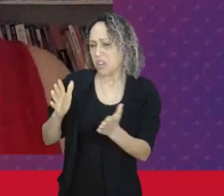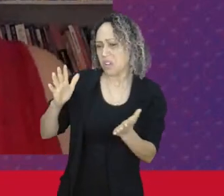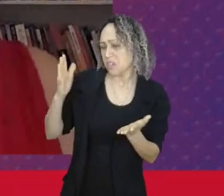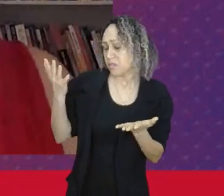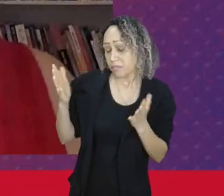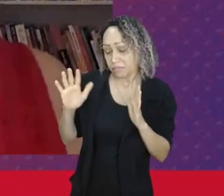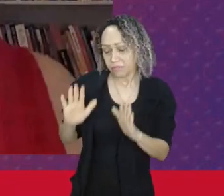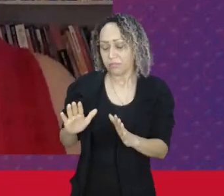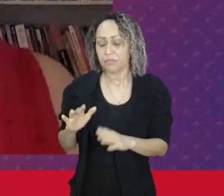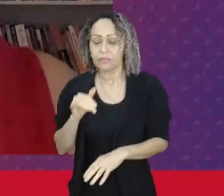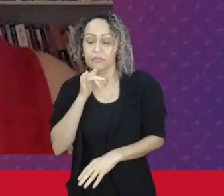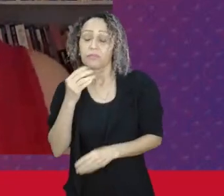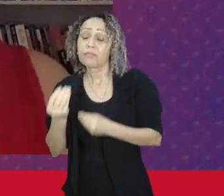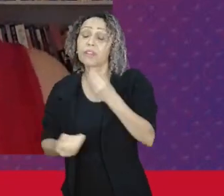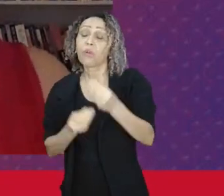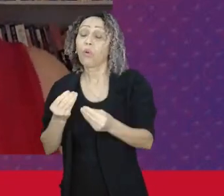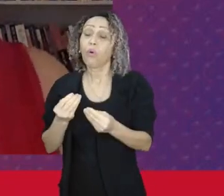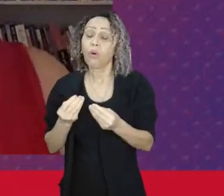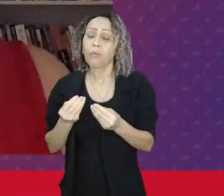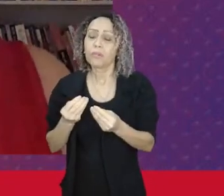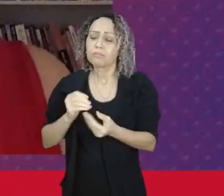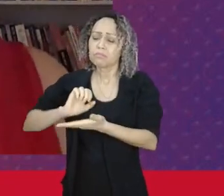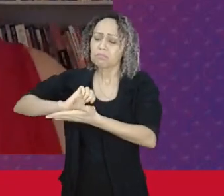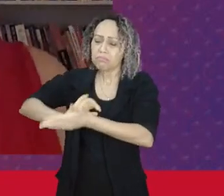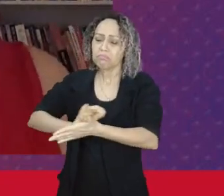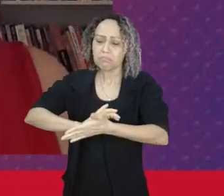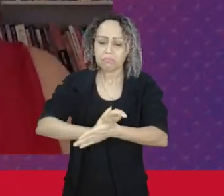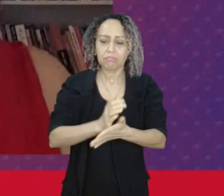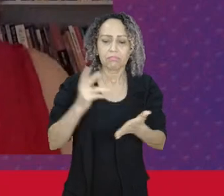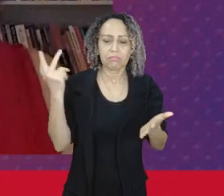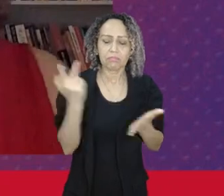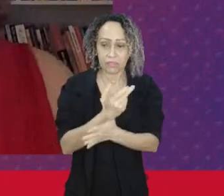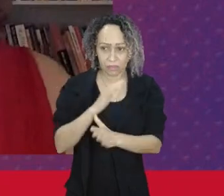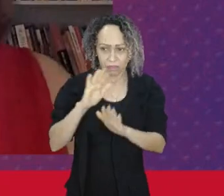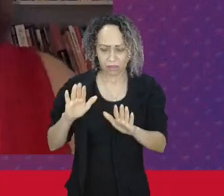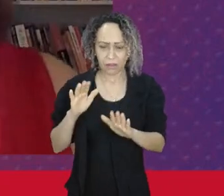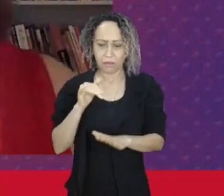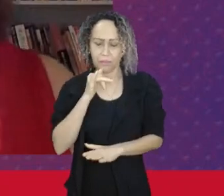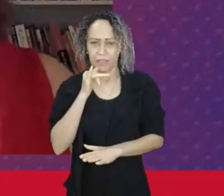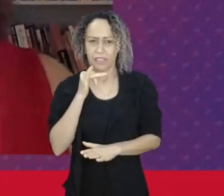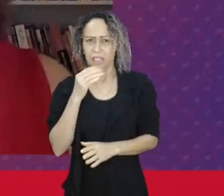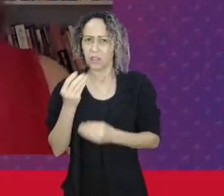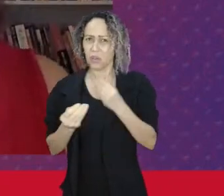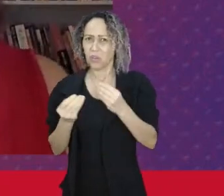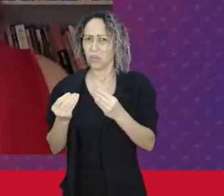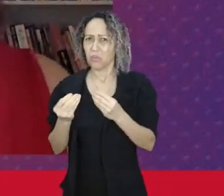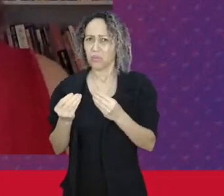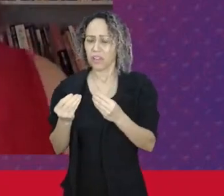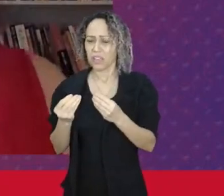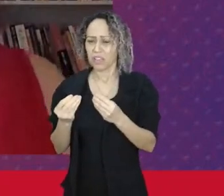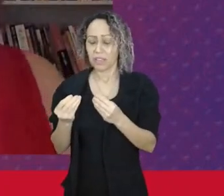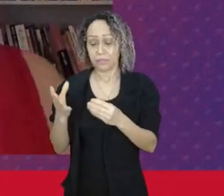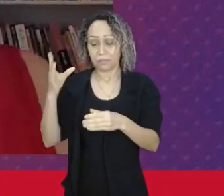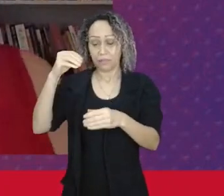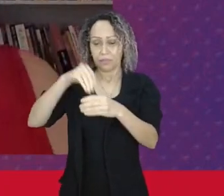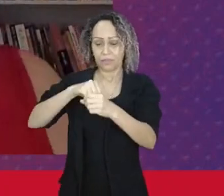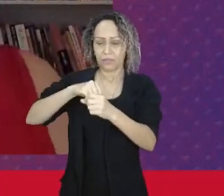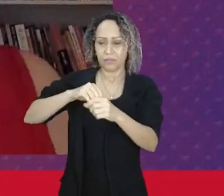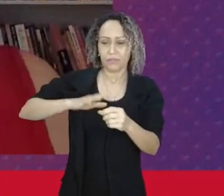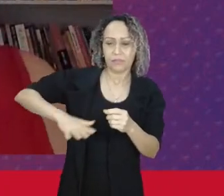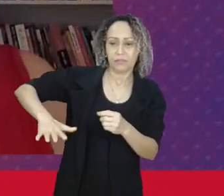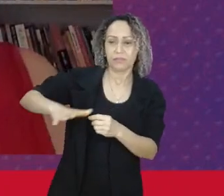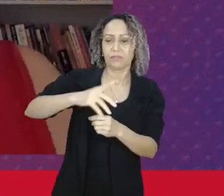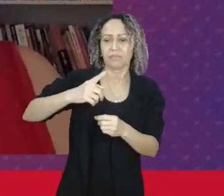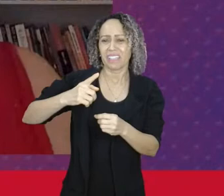dá, né, de como as escolhas pelas intervenções na cidade ocasionam opressão para